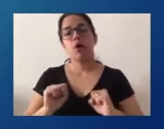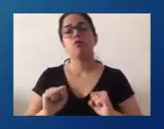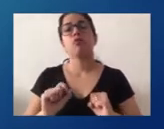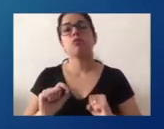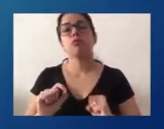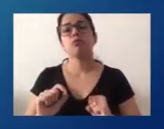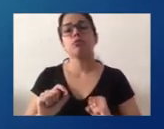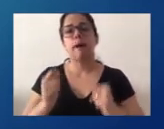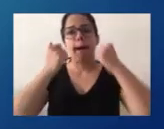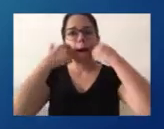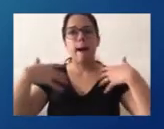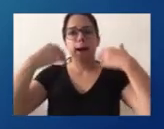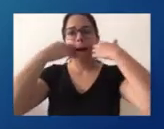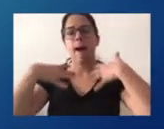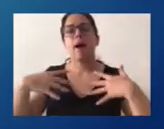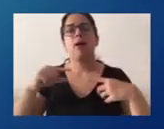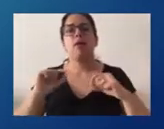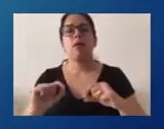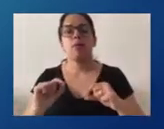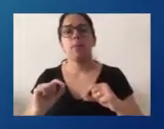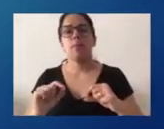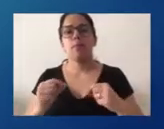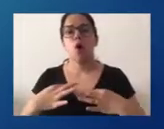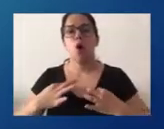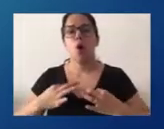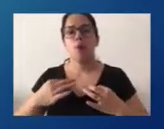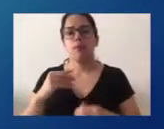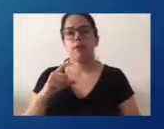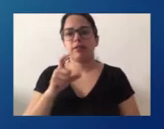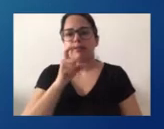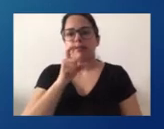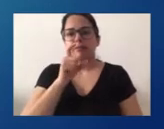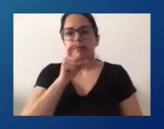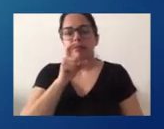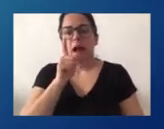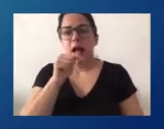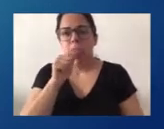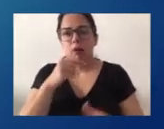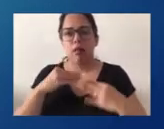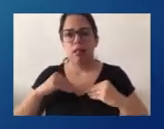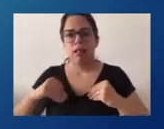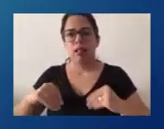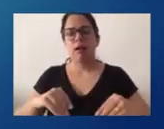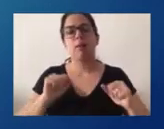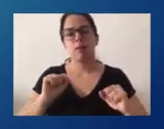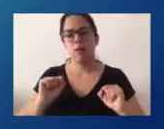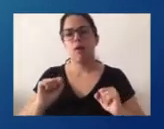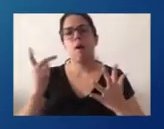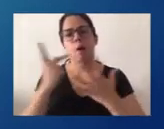ocasionando a sudorese excessiva, que acaba umedecendo a vestimenta e pode causar malefícios a essa pessoa, tá?